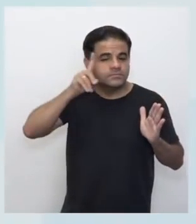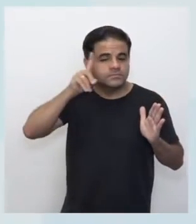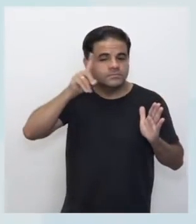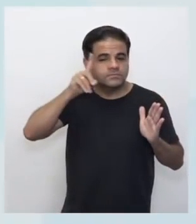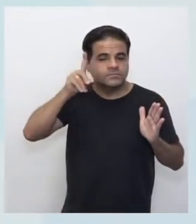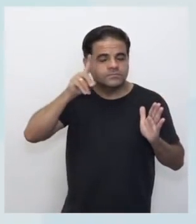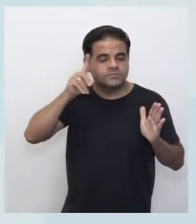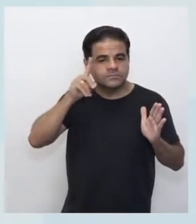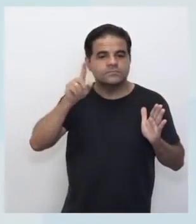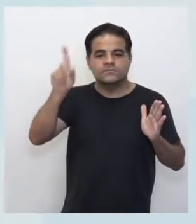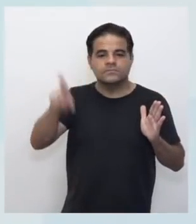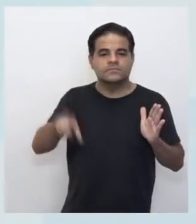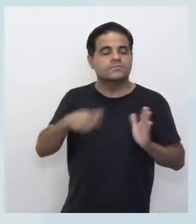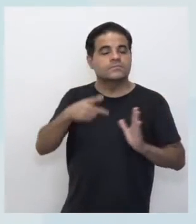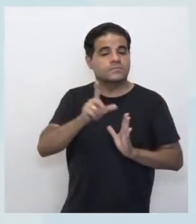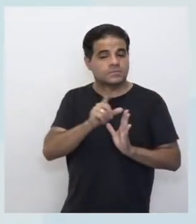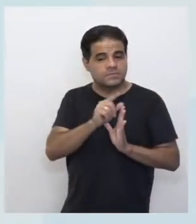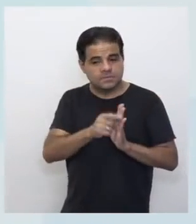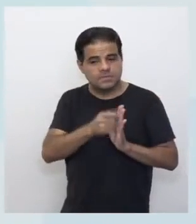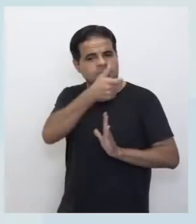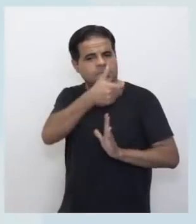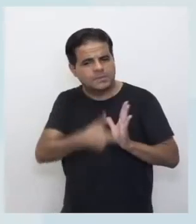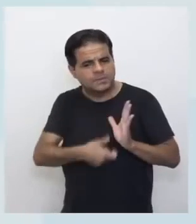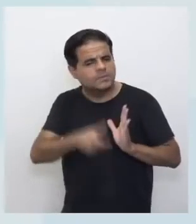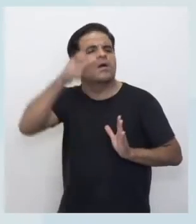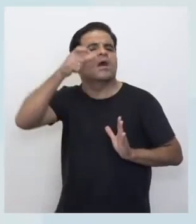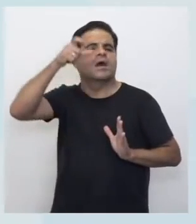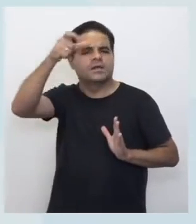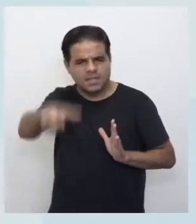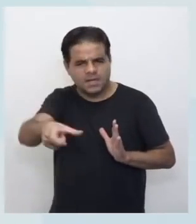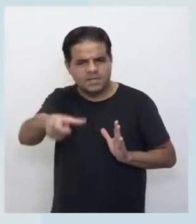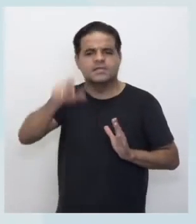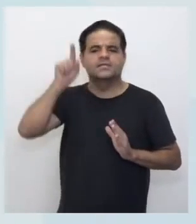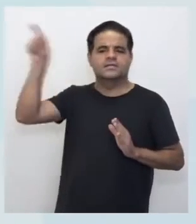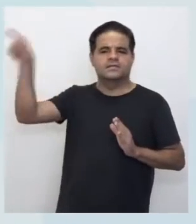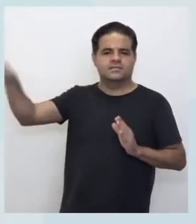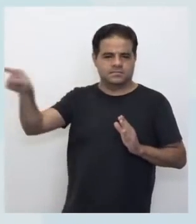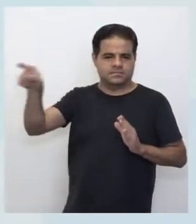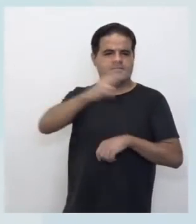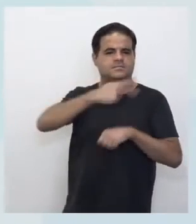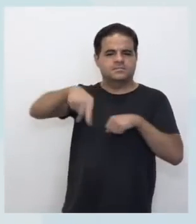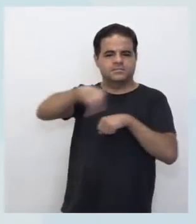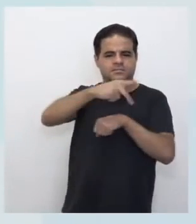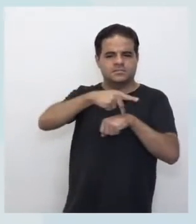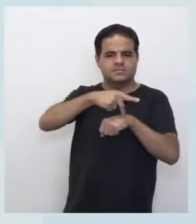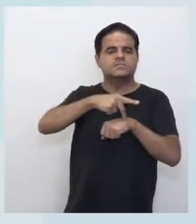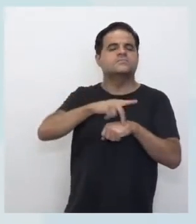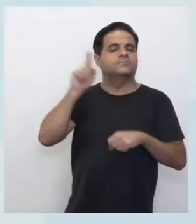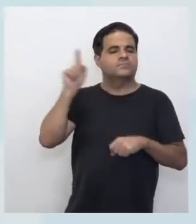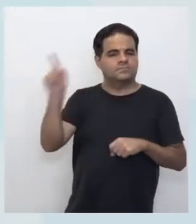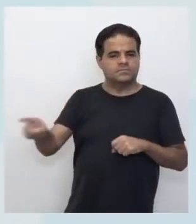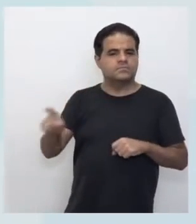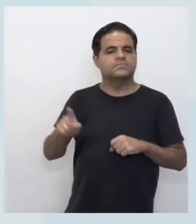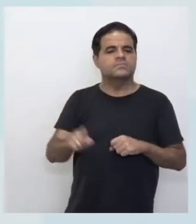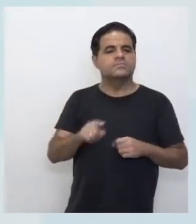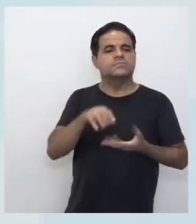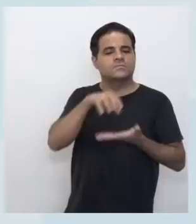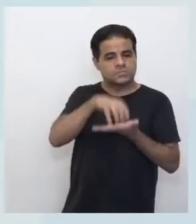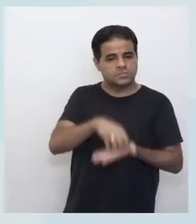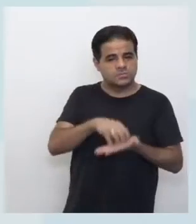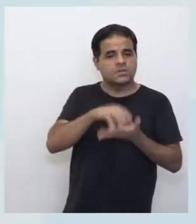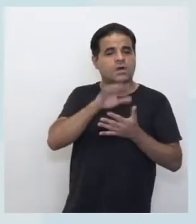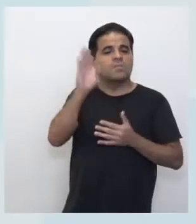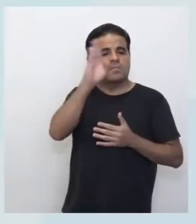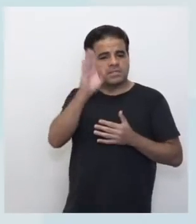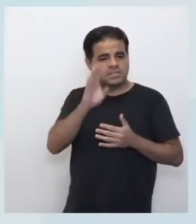E tem um artigo, né, muito interessante lá do El País, né, a filial sucursal brasileira,